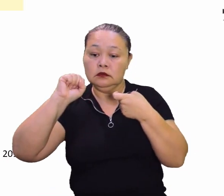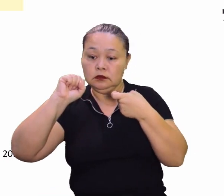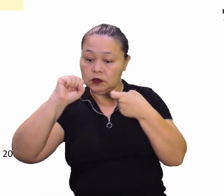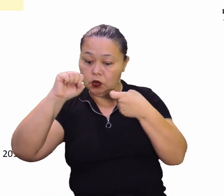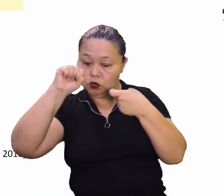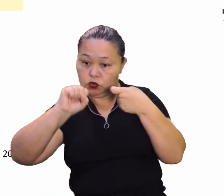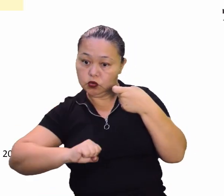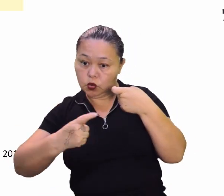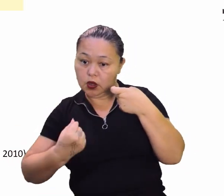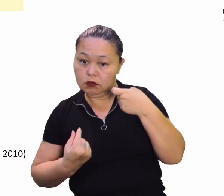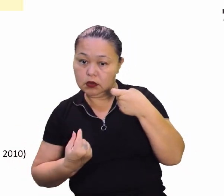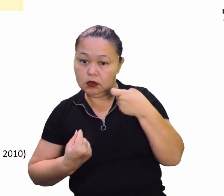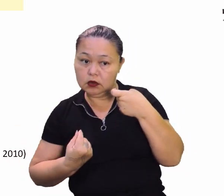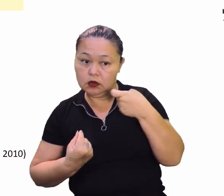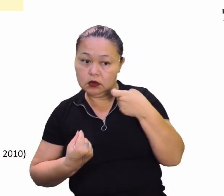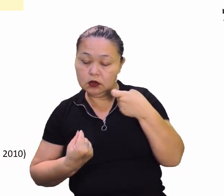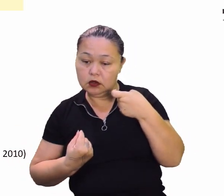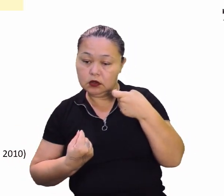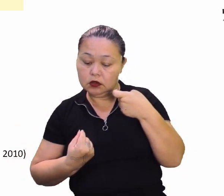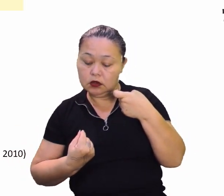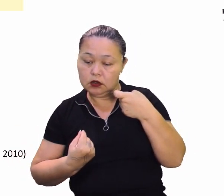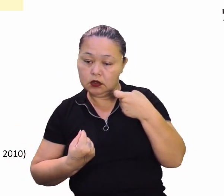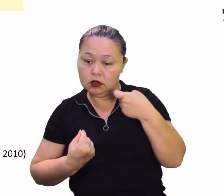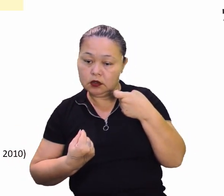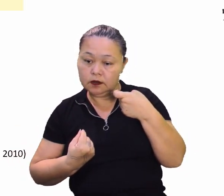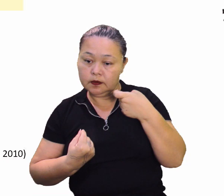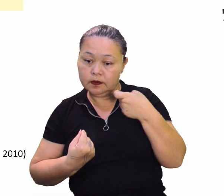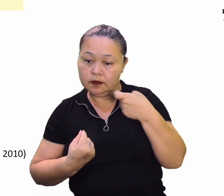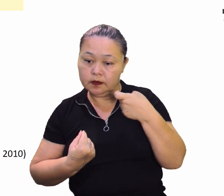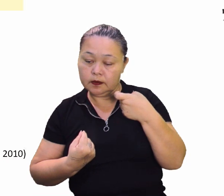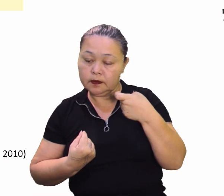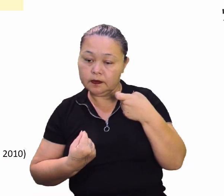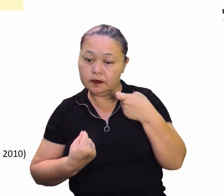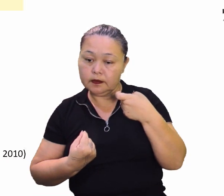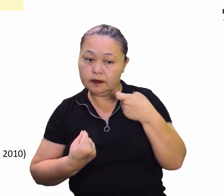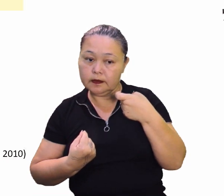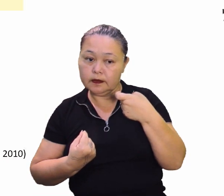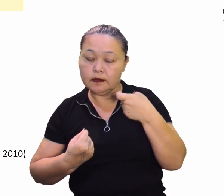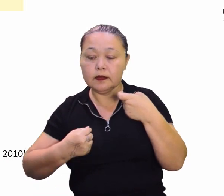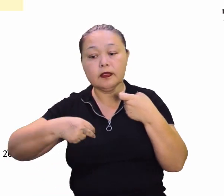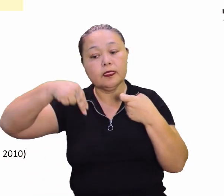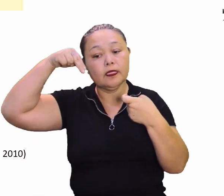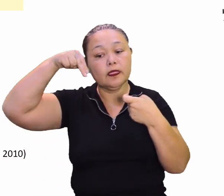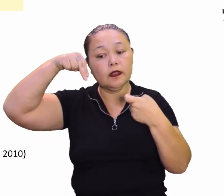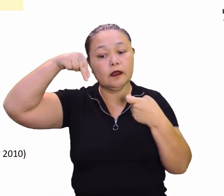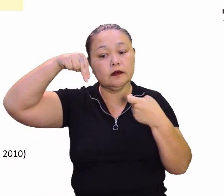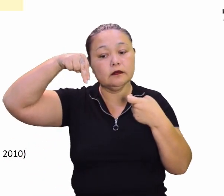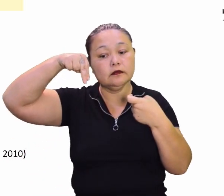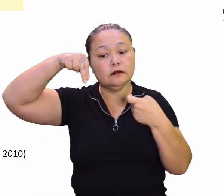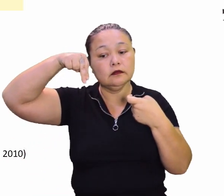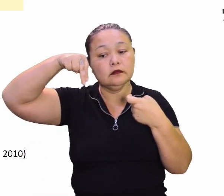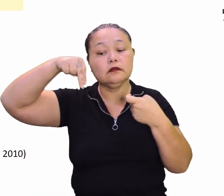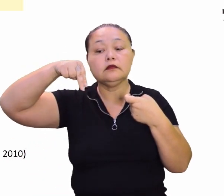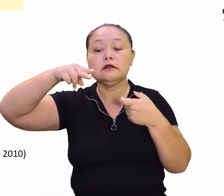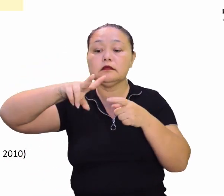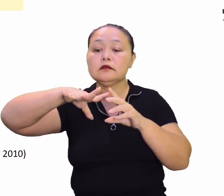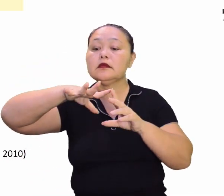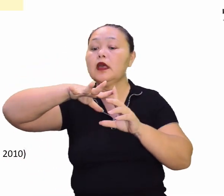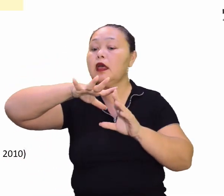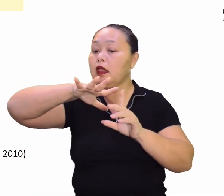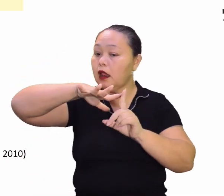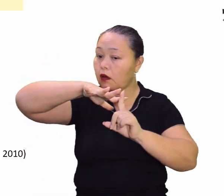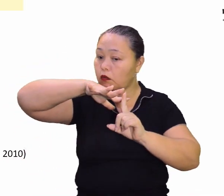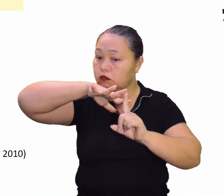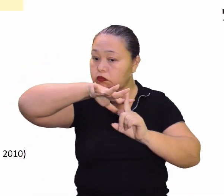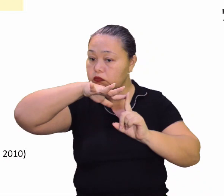Sul capitalista, apoiada pelos Estados Unidos, como eu falei, e o Norte, a Coreia do Norte, ela é comunista. E